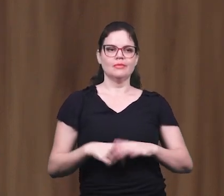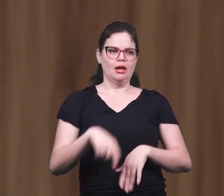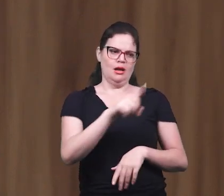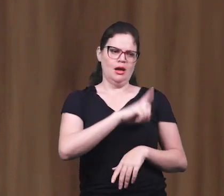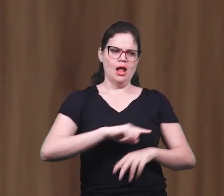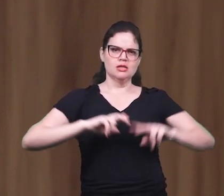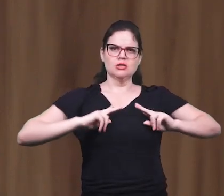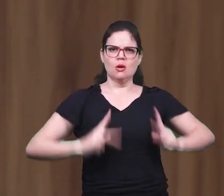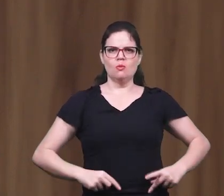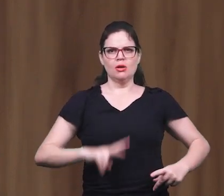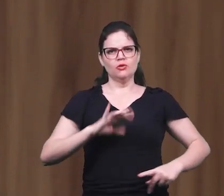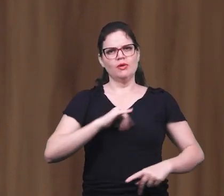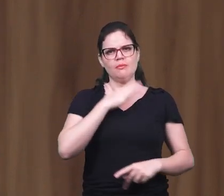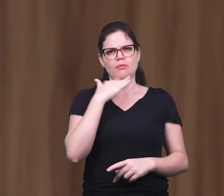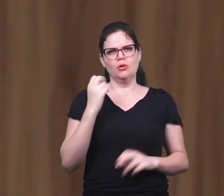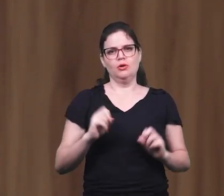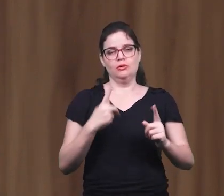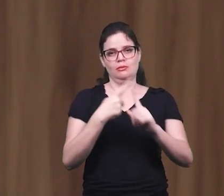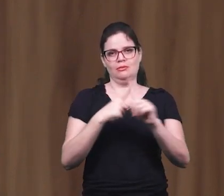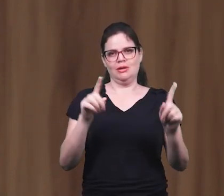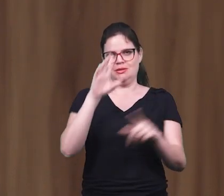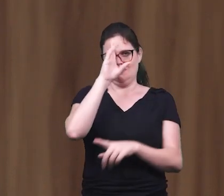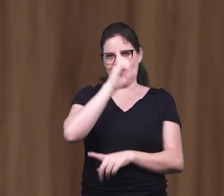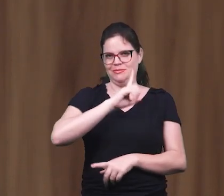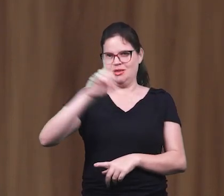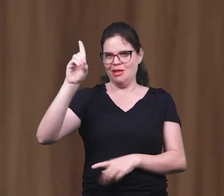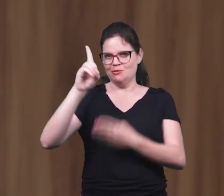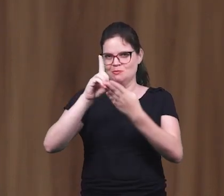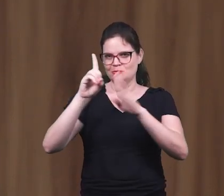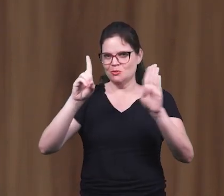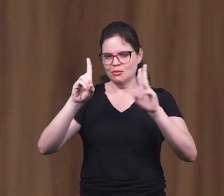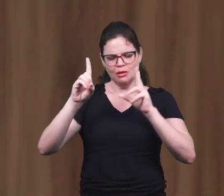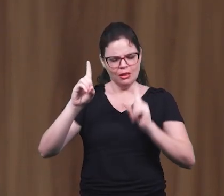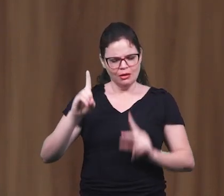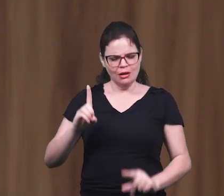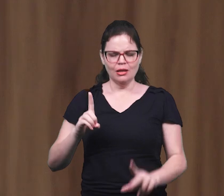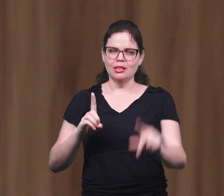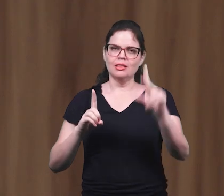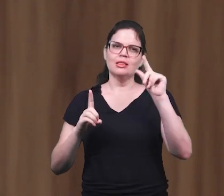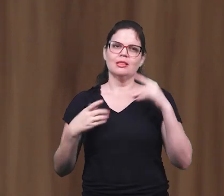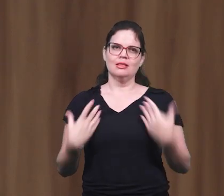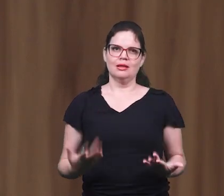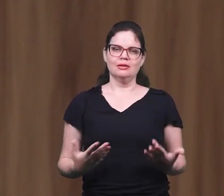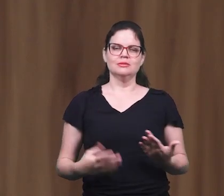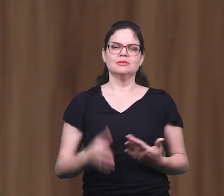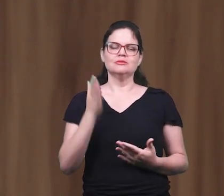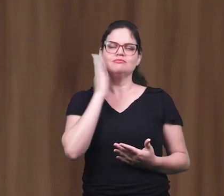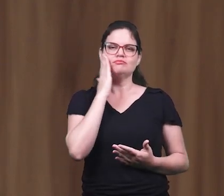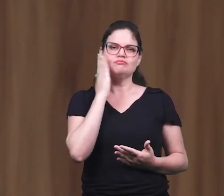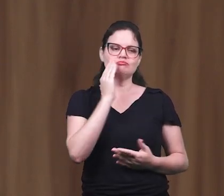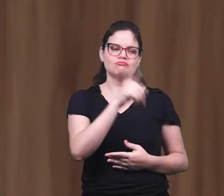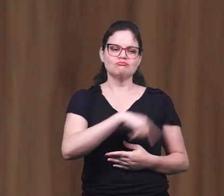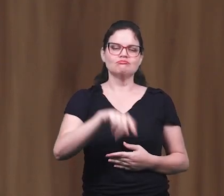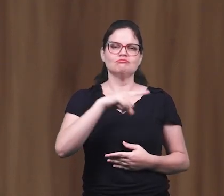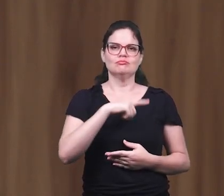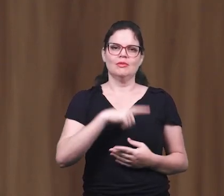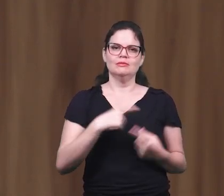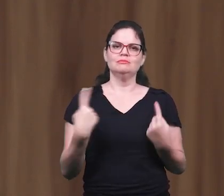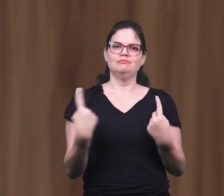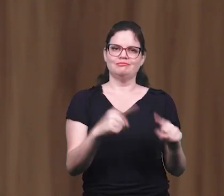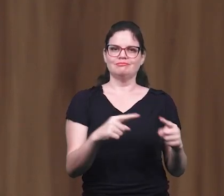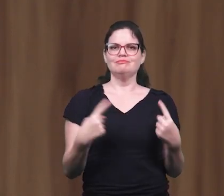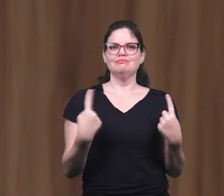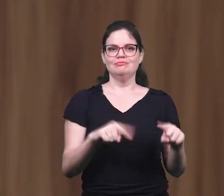havia encontrado, os seus questionamentos e toda a sua oposição à